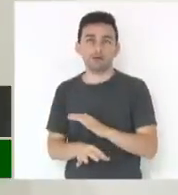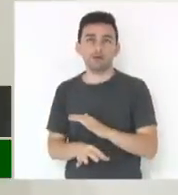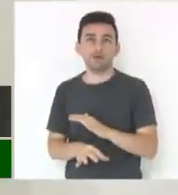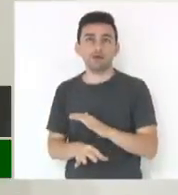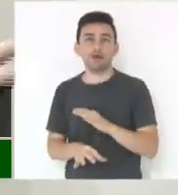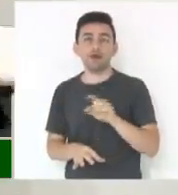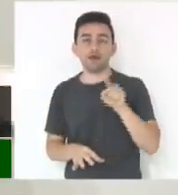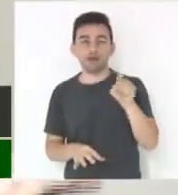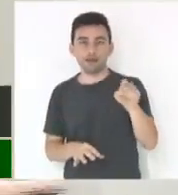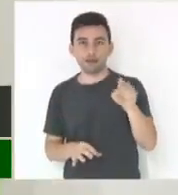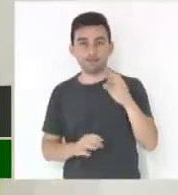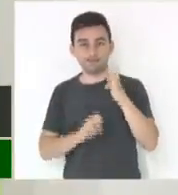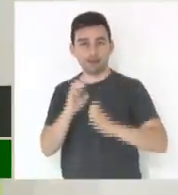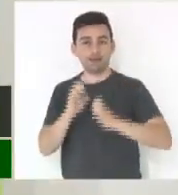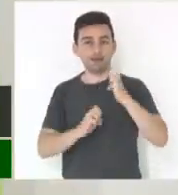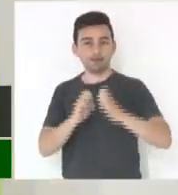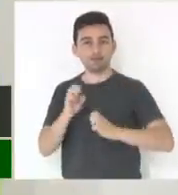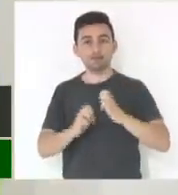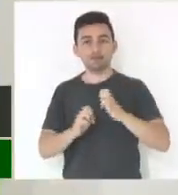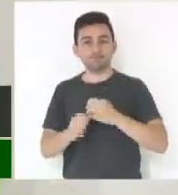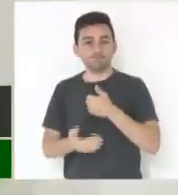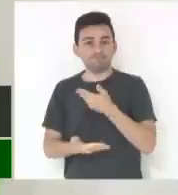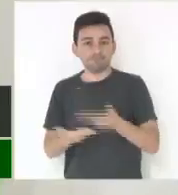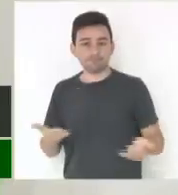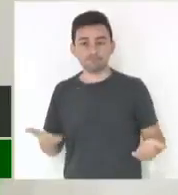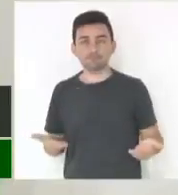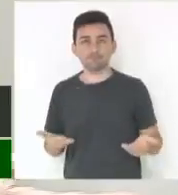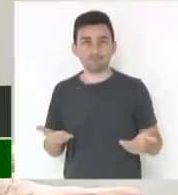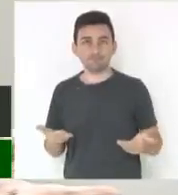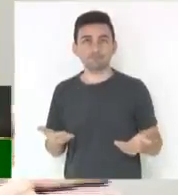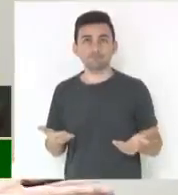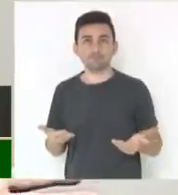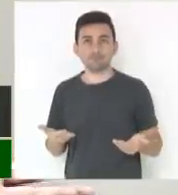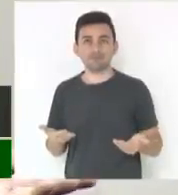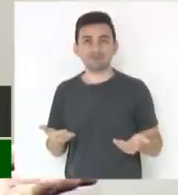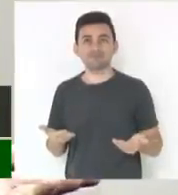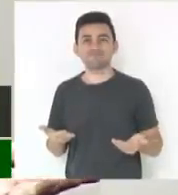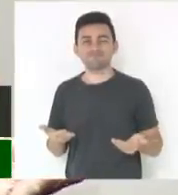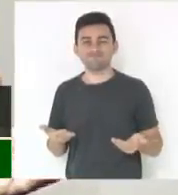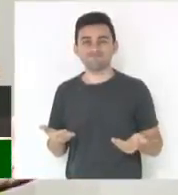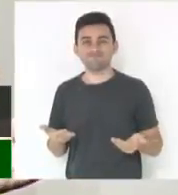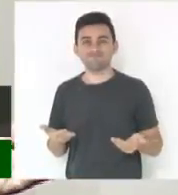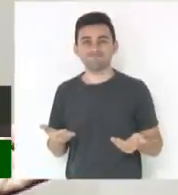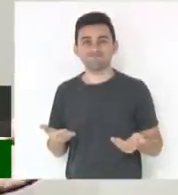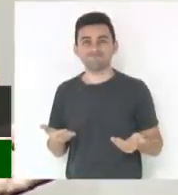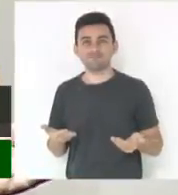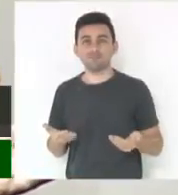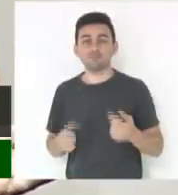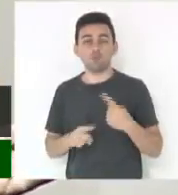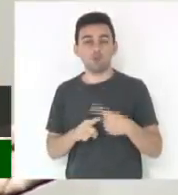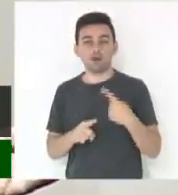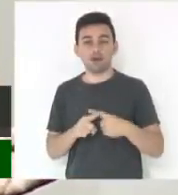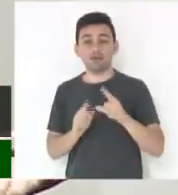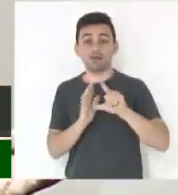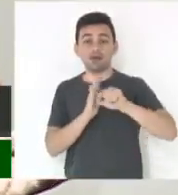faliu, porque a empresa que estava tocando faliu um pouco por parte do atraso dos